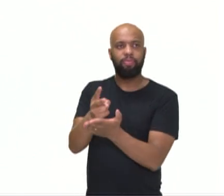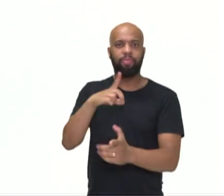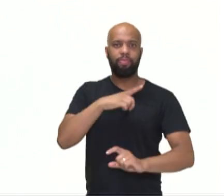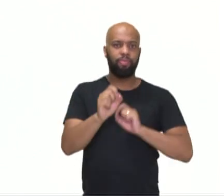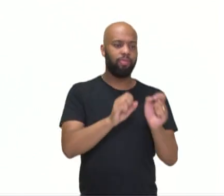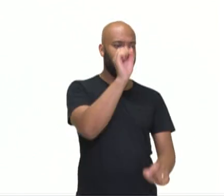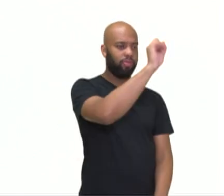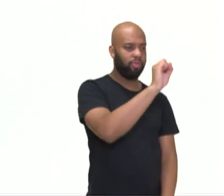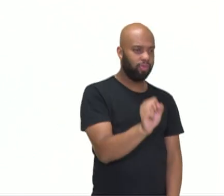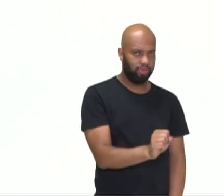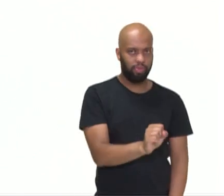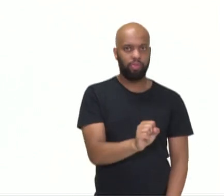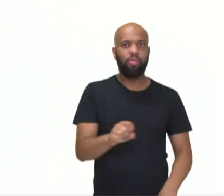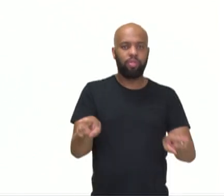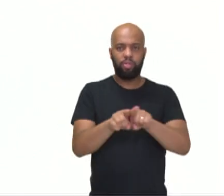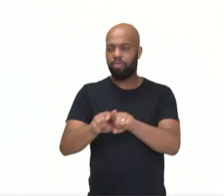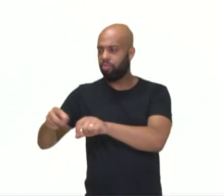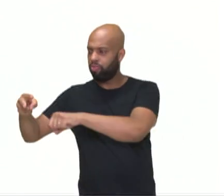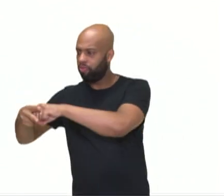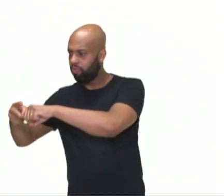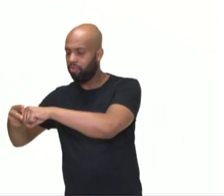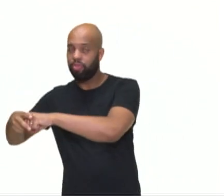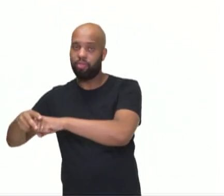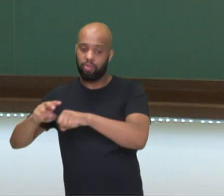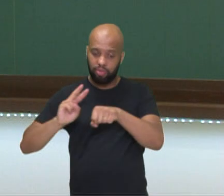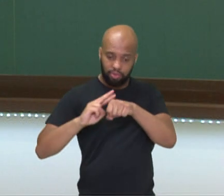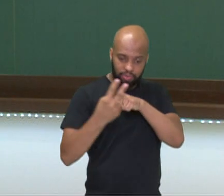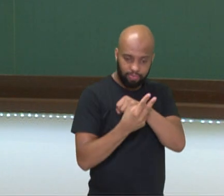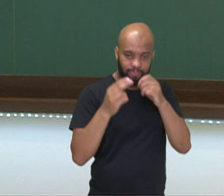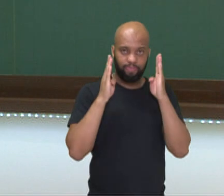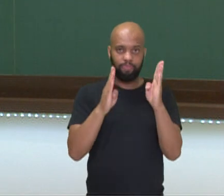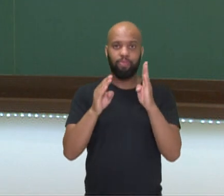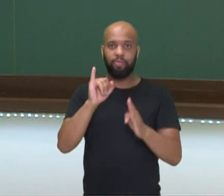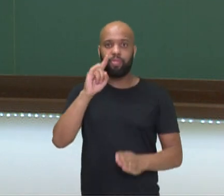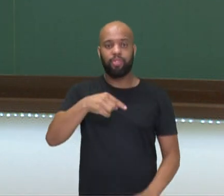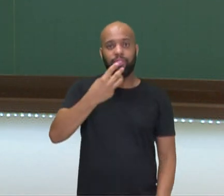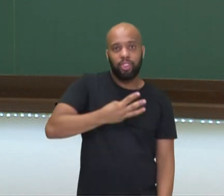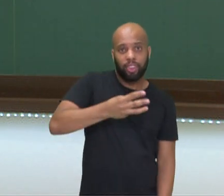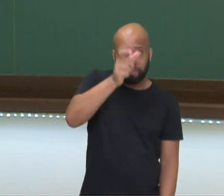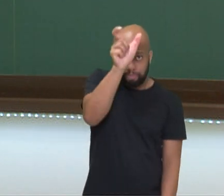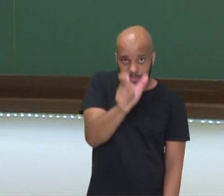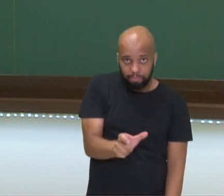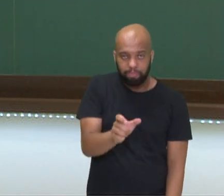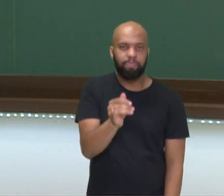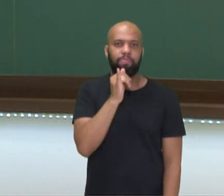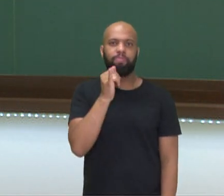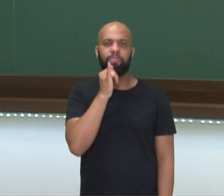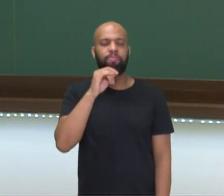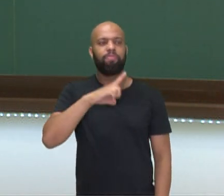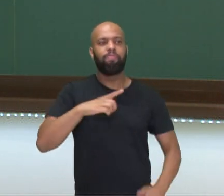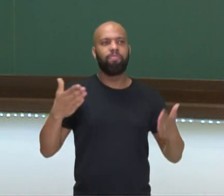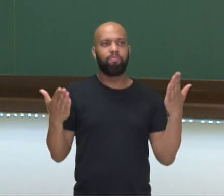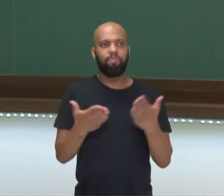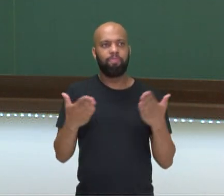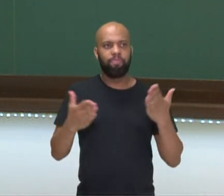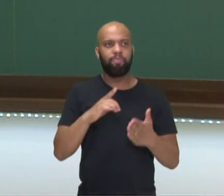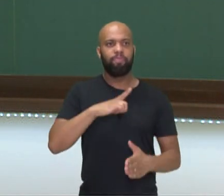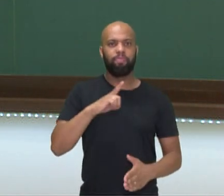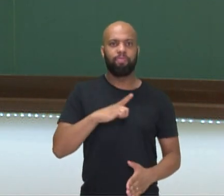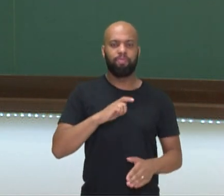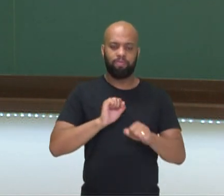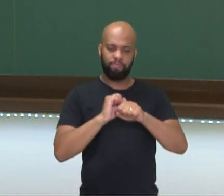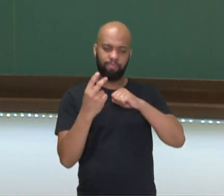sujeito e o verbo. Caso nós tenhamos uma frase em terceira pessoa, como nós temos aqui com o advérbio